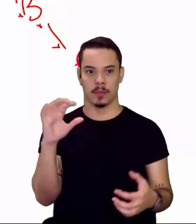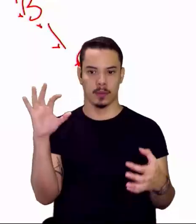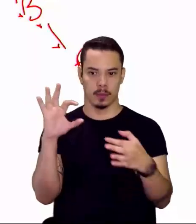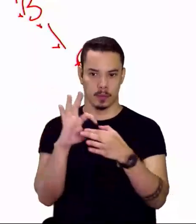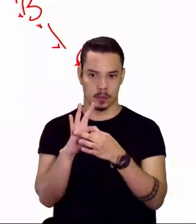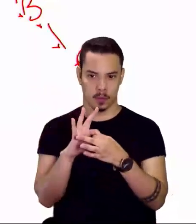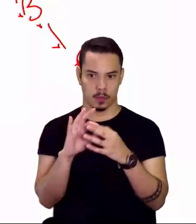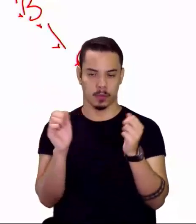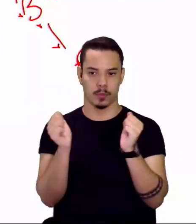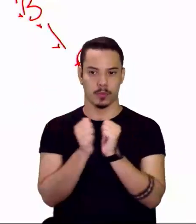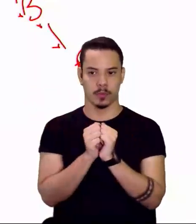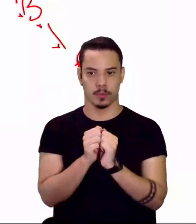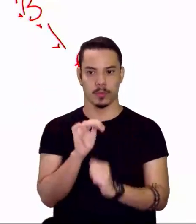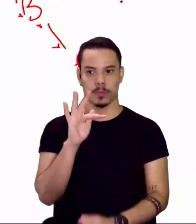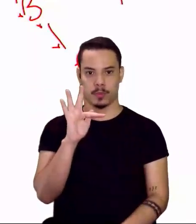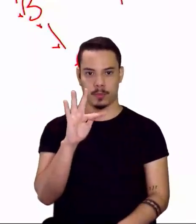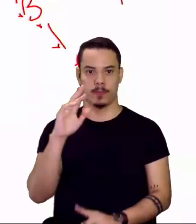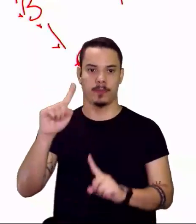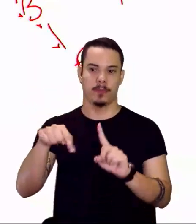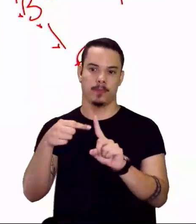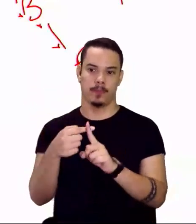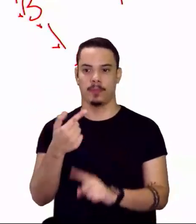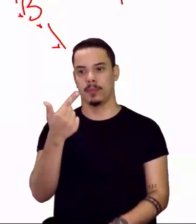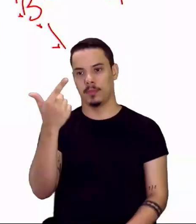flúor, com outro flúor